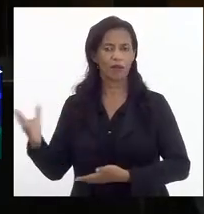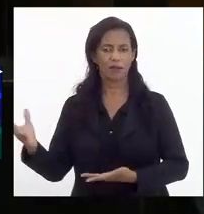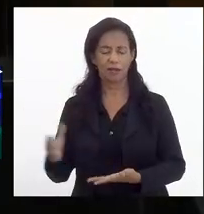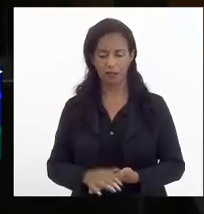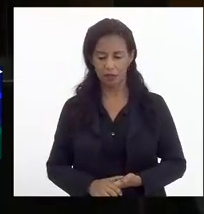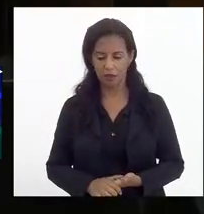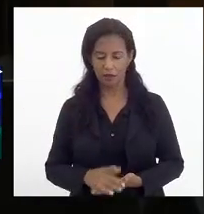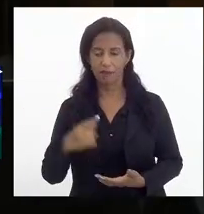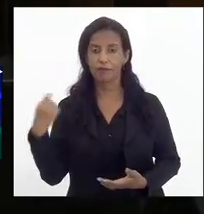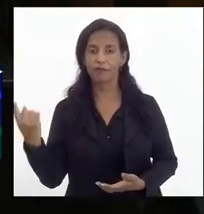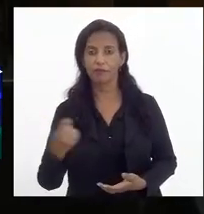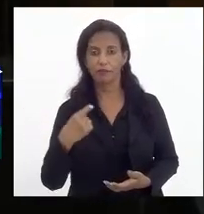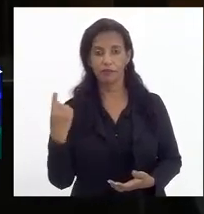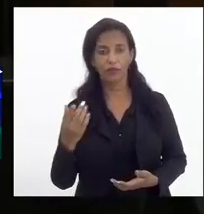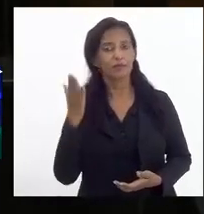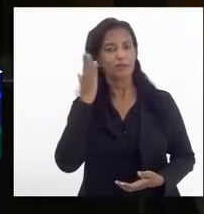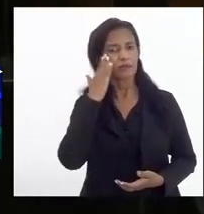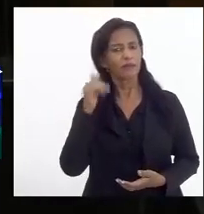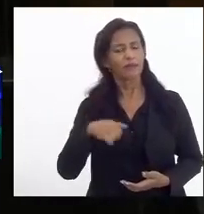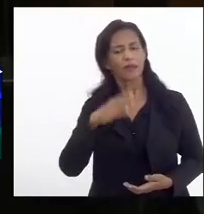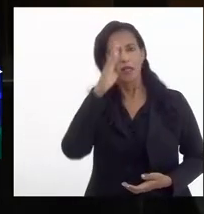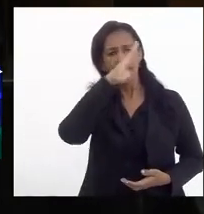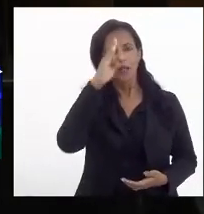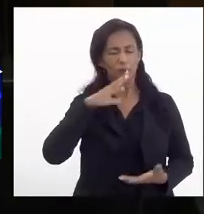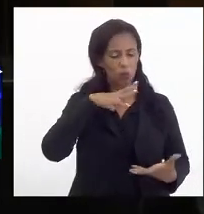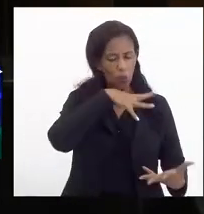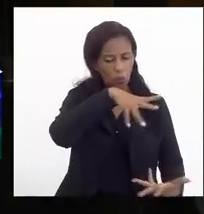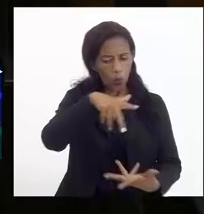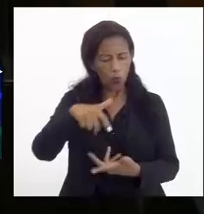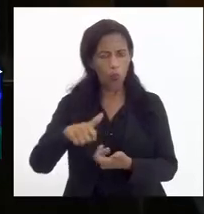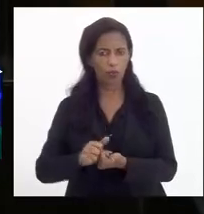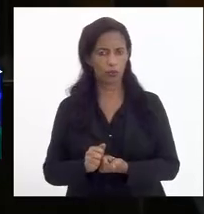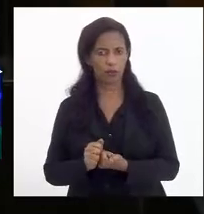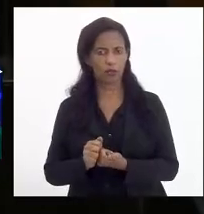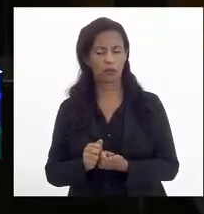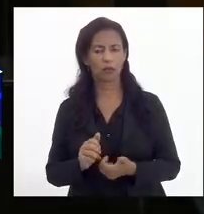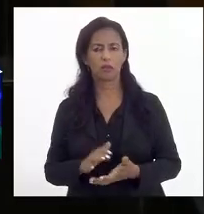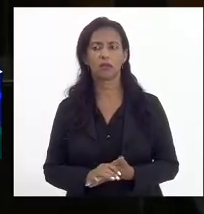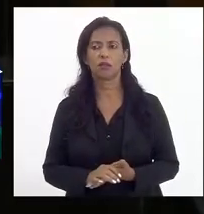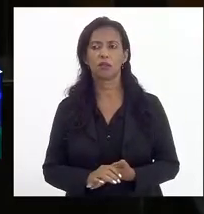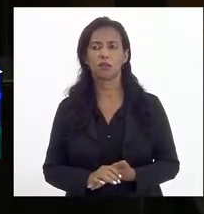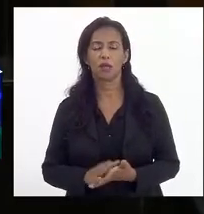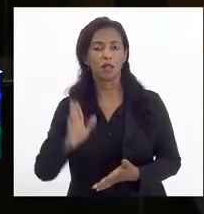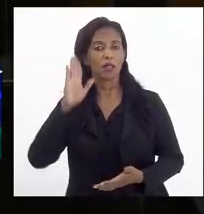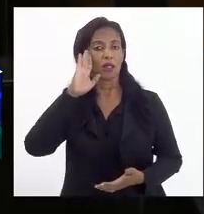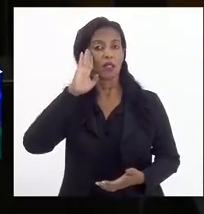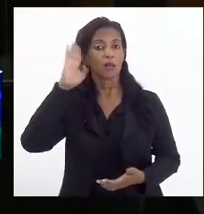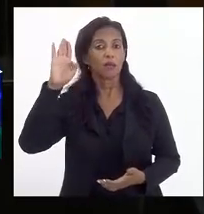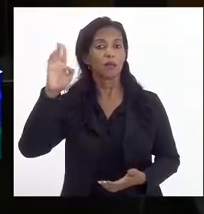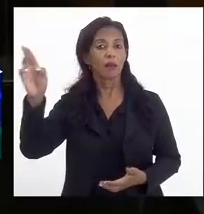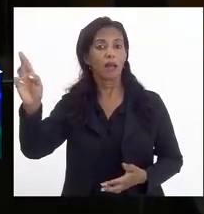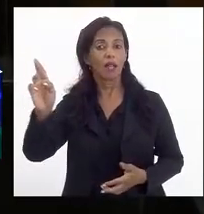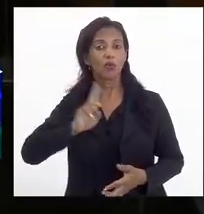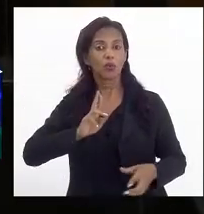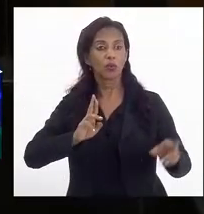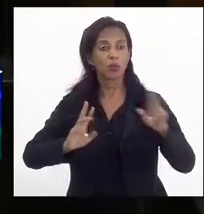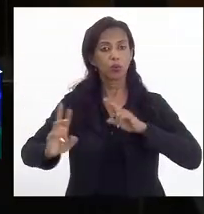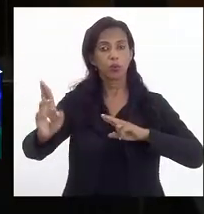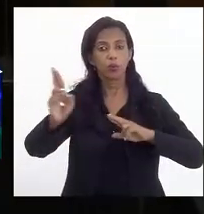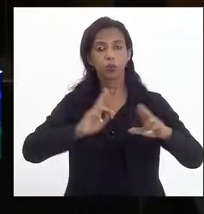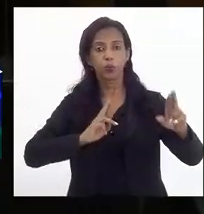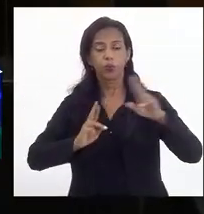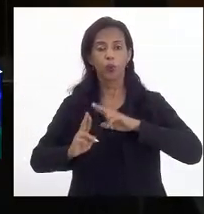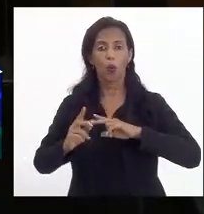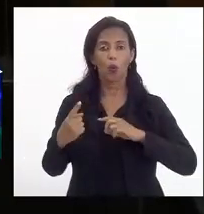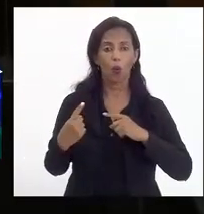nós todos sabemos no Brasil por exemplo no mundo inteiro mas no Brasil especificamente as principais respostas no enfrentamento